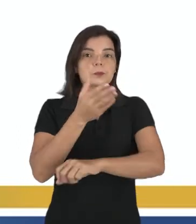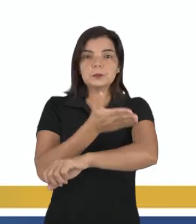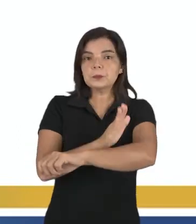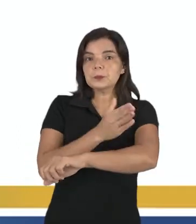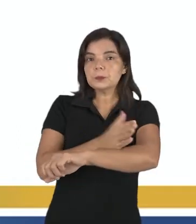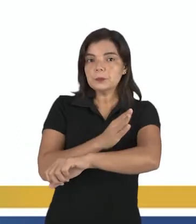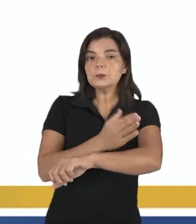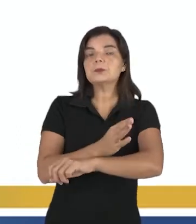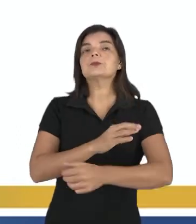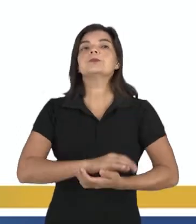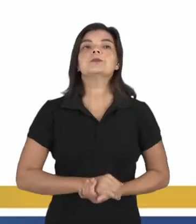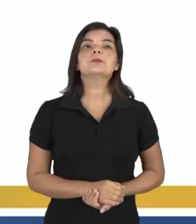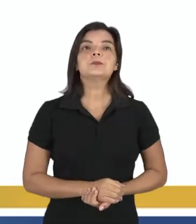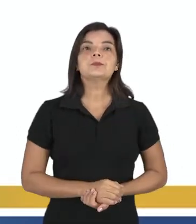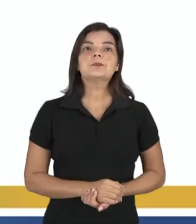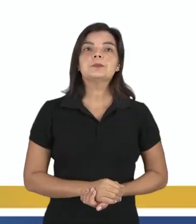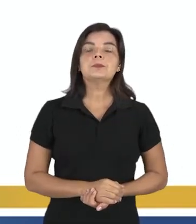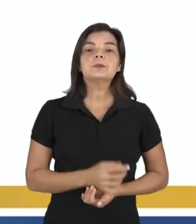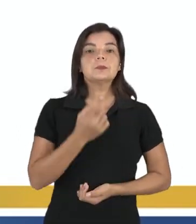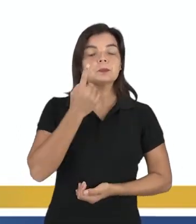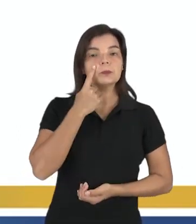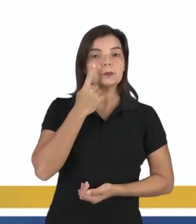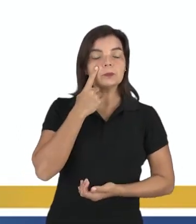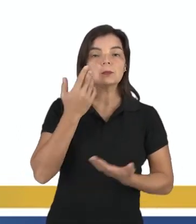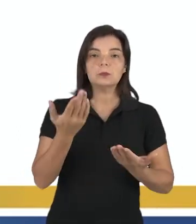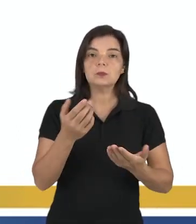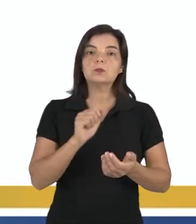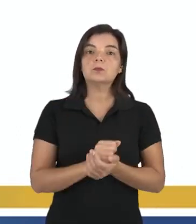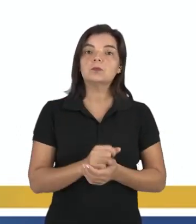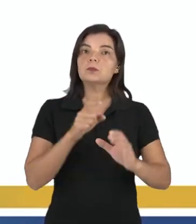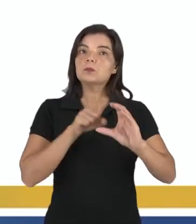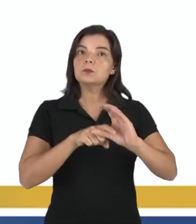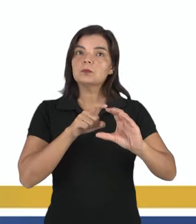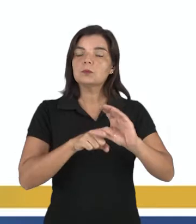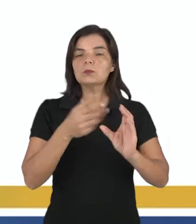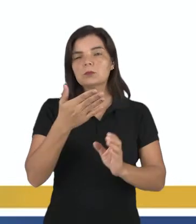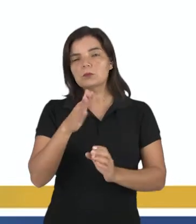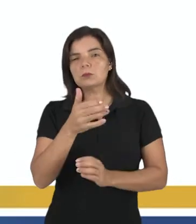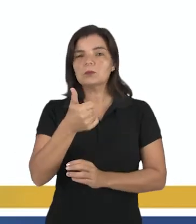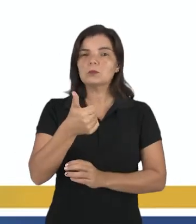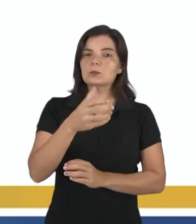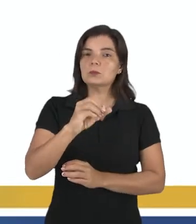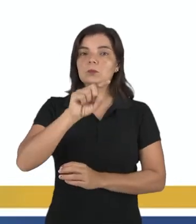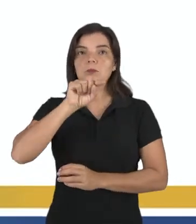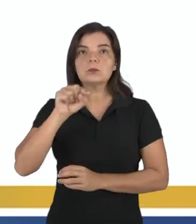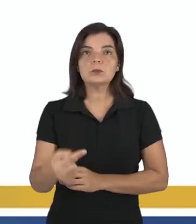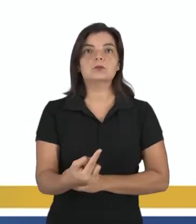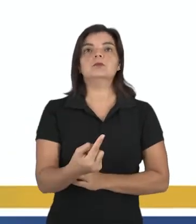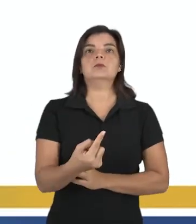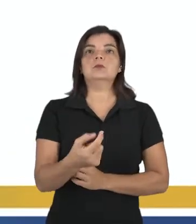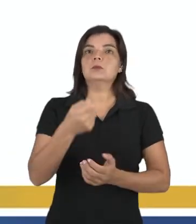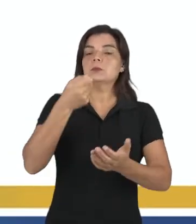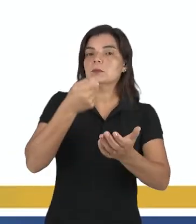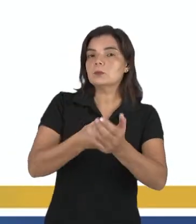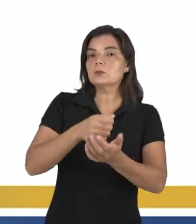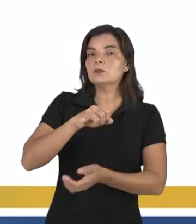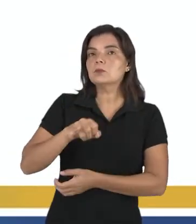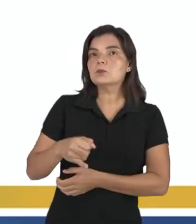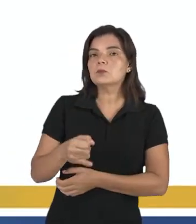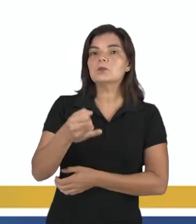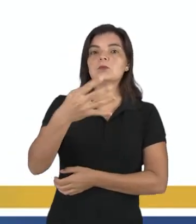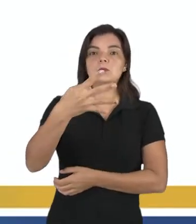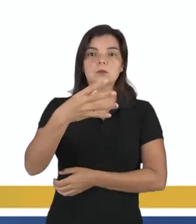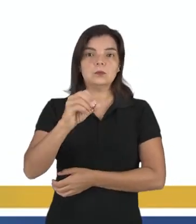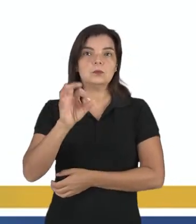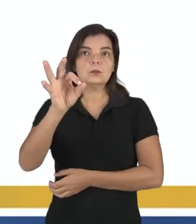resolução de situação problema. Então, nós vamos considerar uma dívida, por exemplo, de R$10.000 para pagar juros